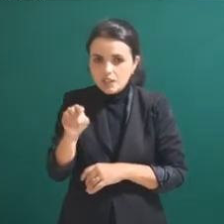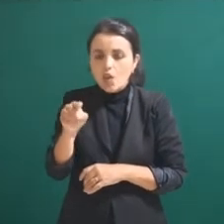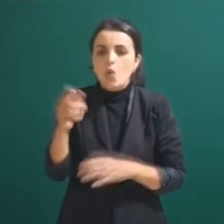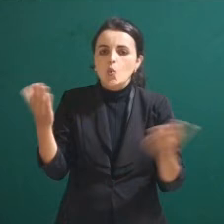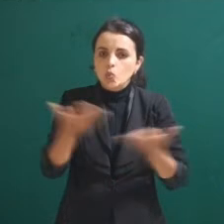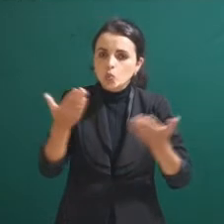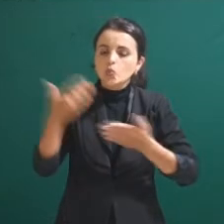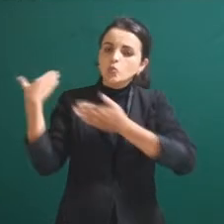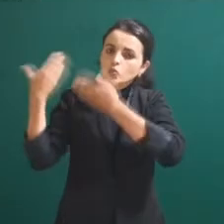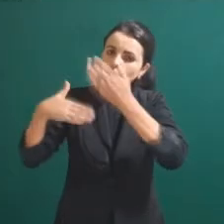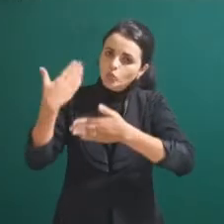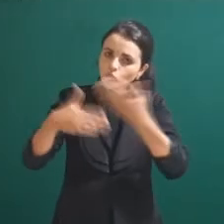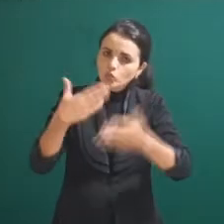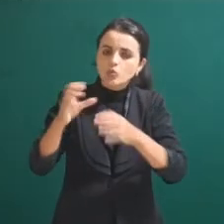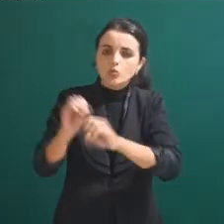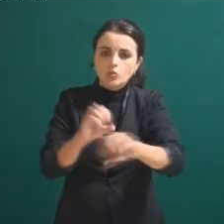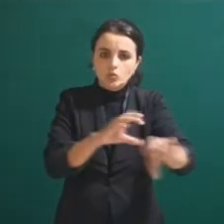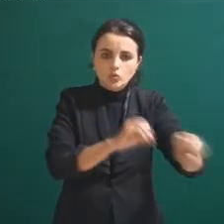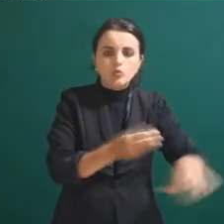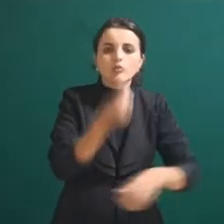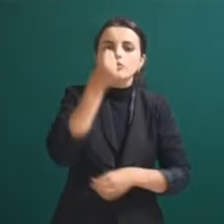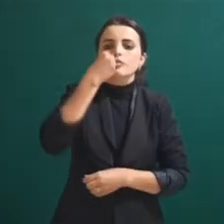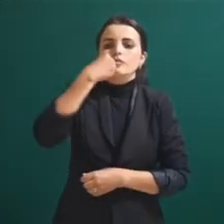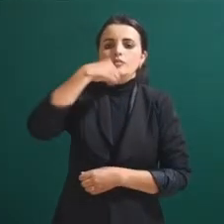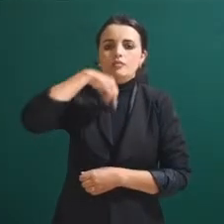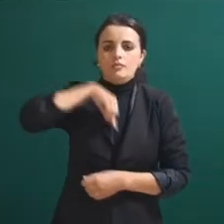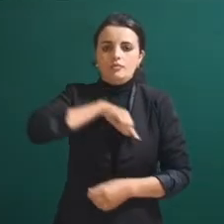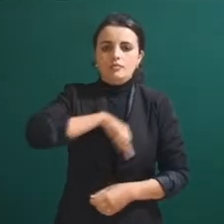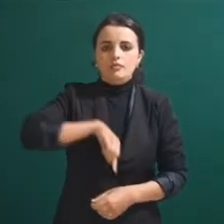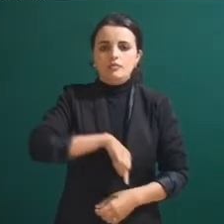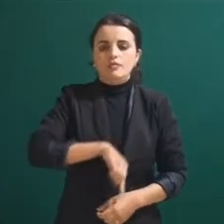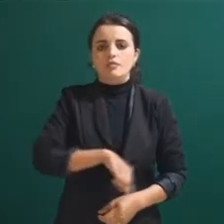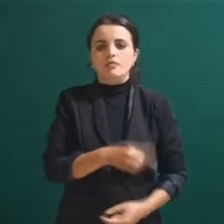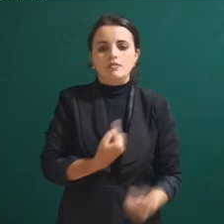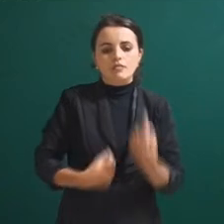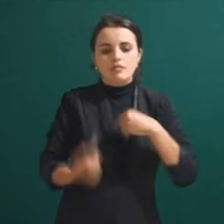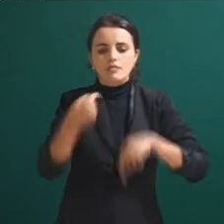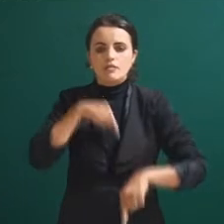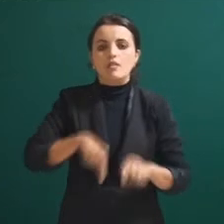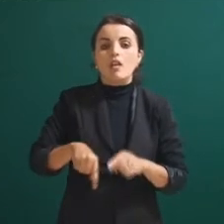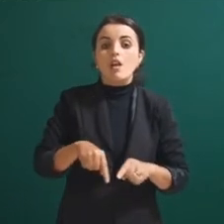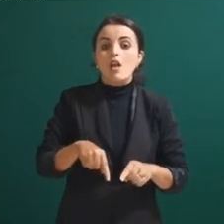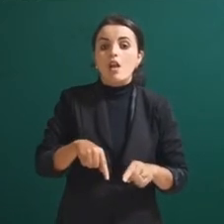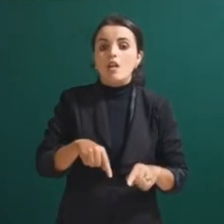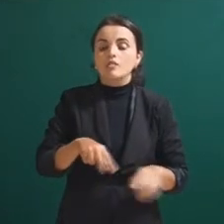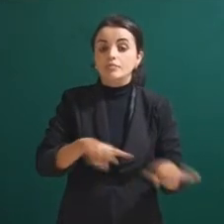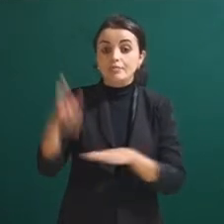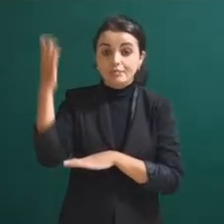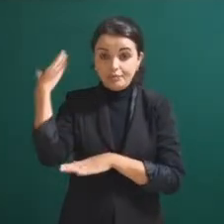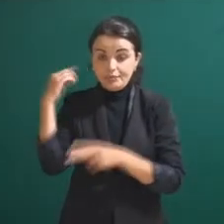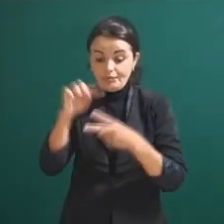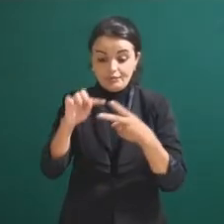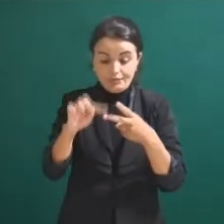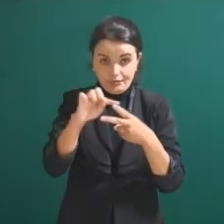Olá pessoal, tudo bem com vocês? Hoje a gente vai dar continuidade à aula sobre sistema digestório. Então,